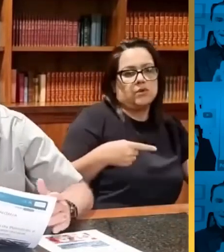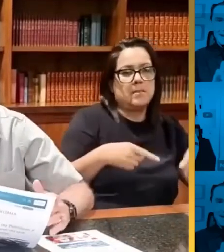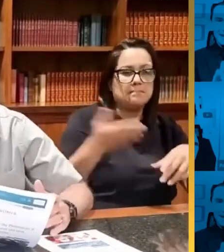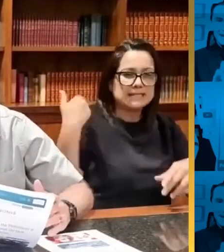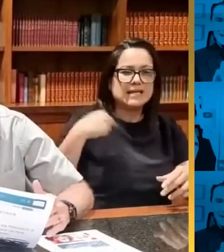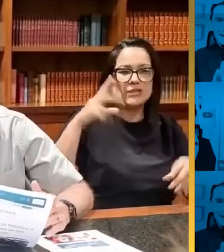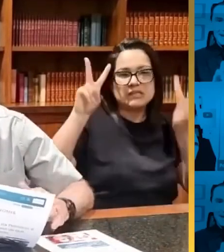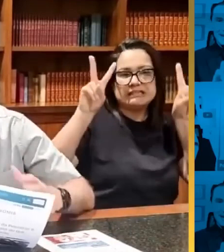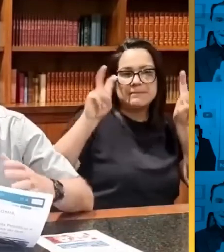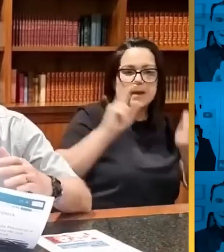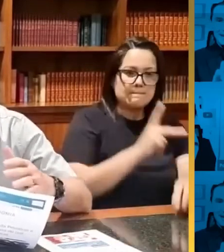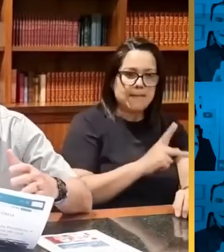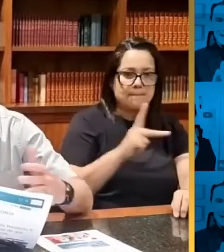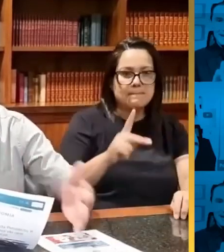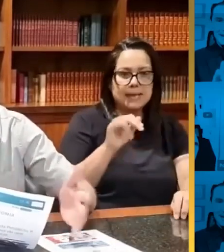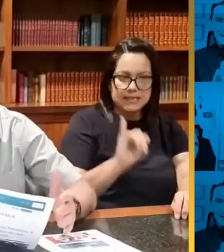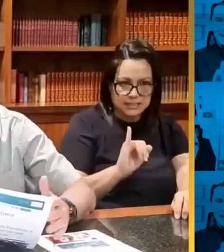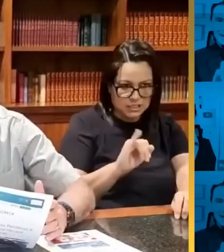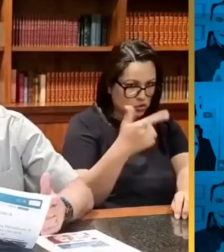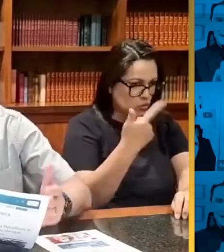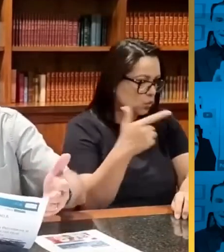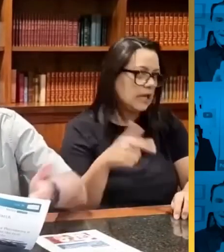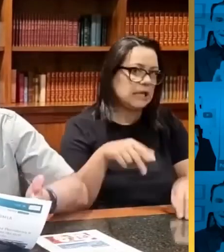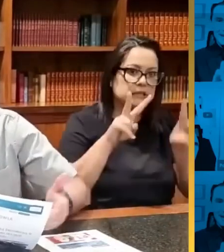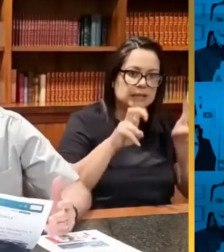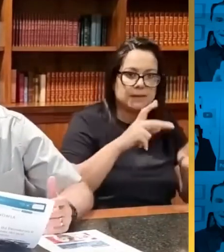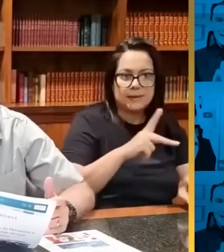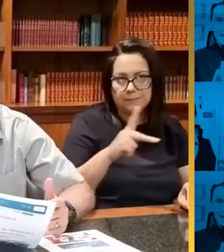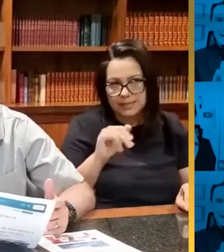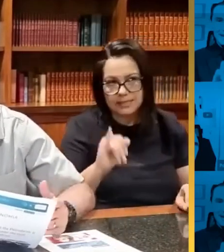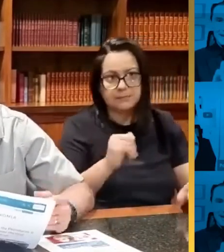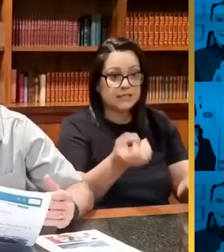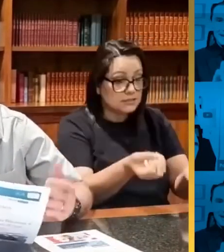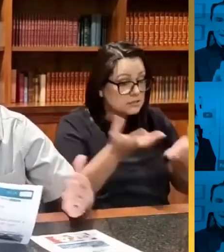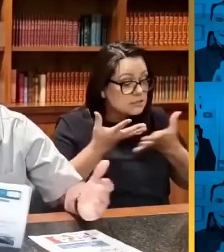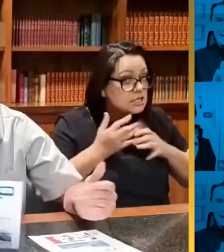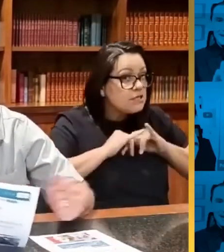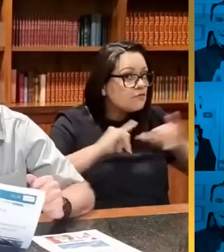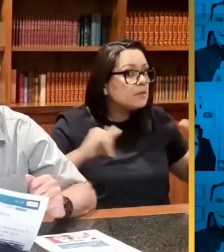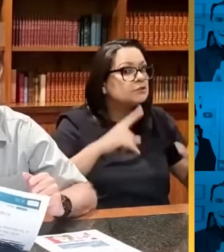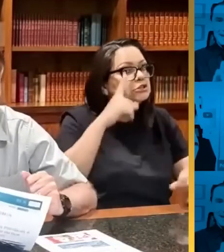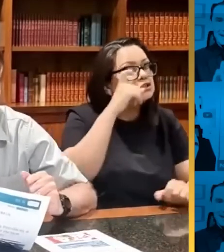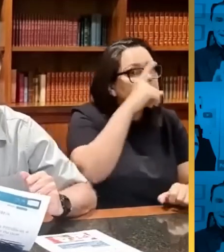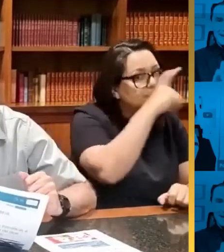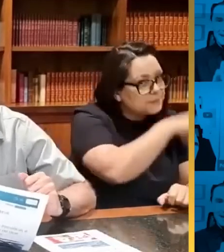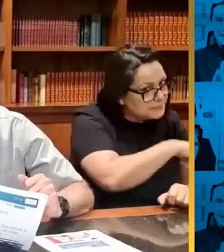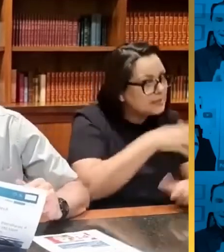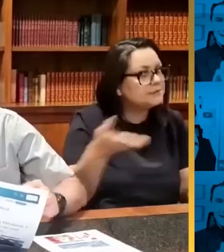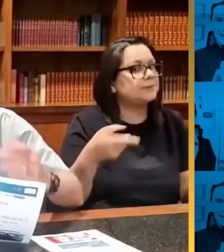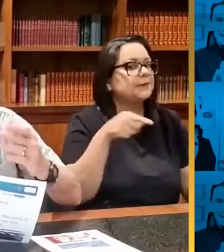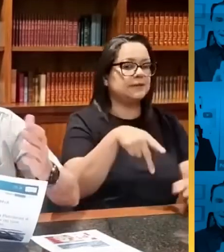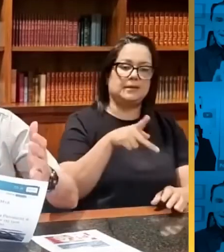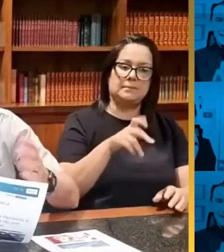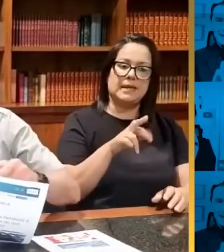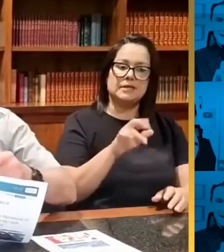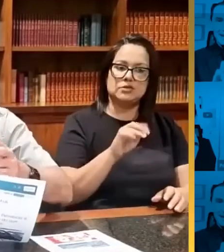PPI, que nós não temos ainda toda na frente, mas informações que chegaram para nós, olha a dificuldade, né, tratar com a Petrobras.